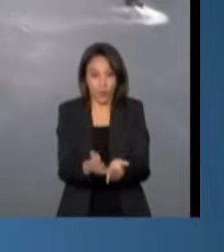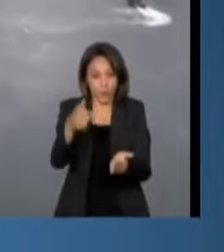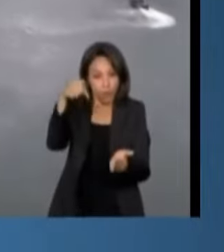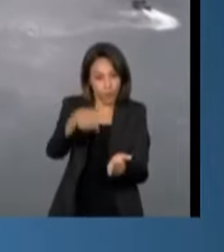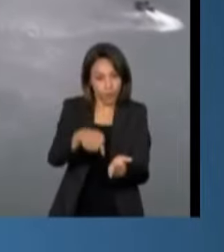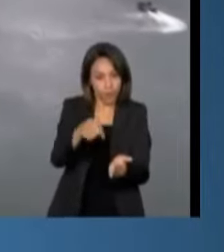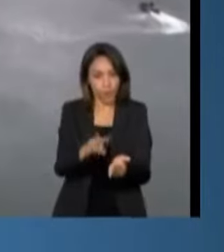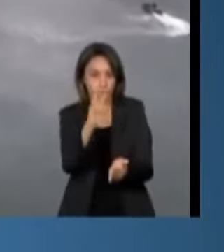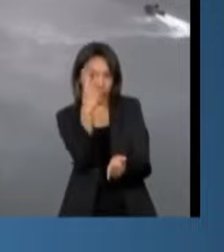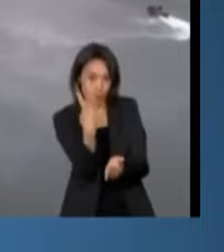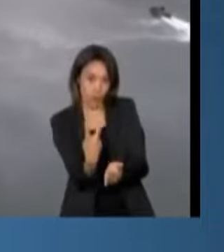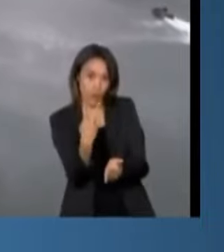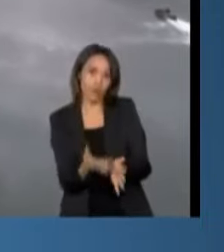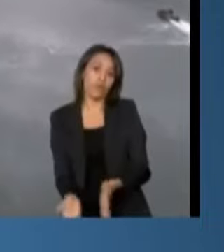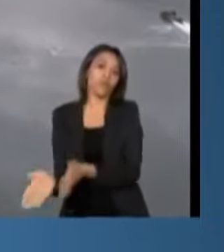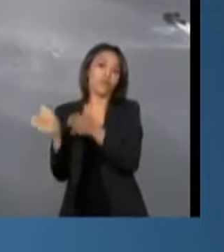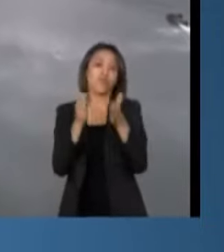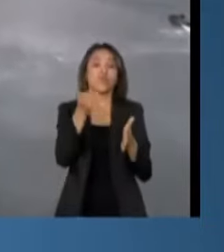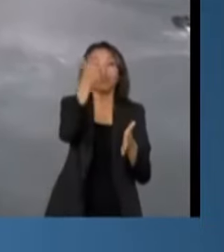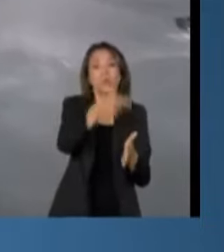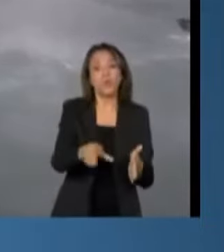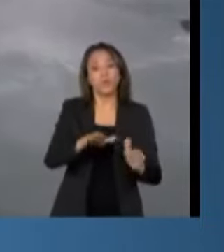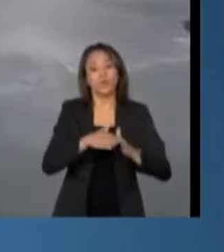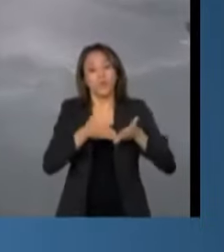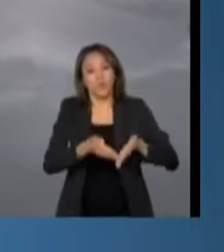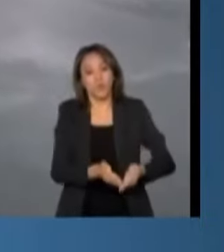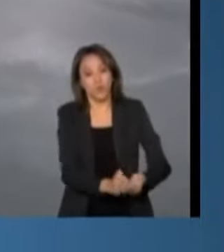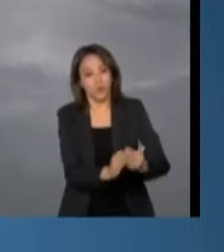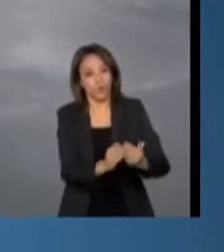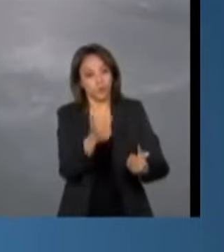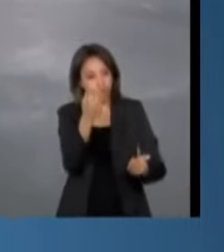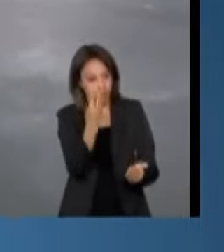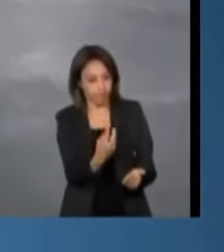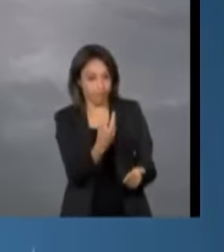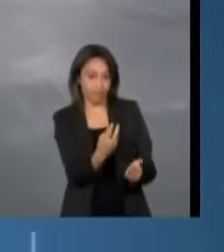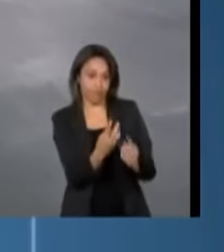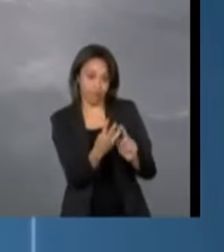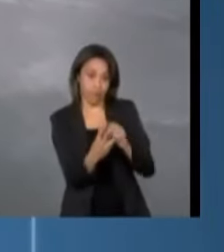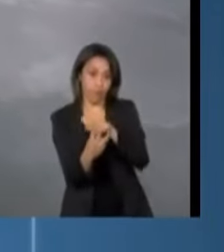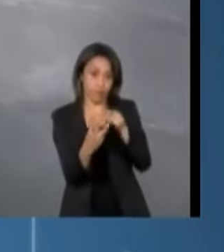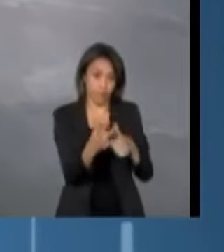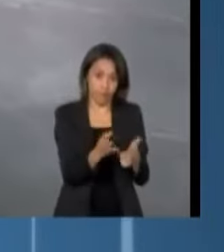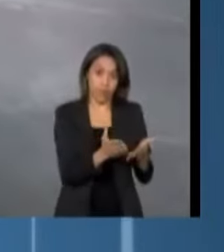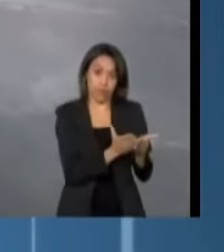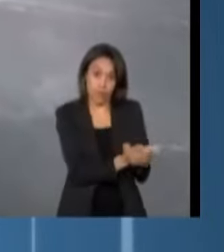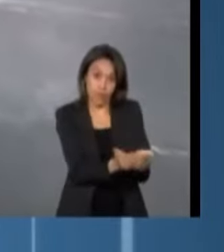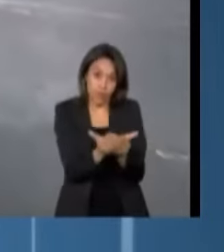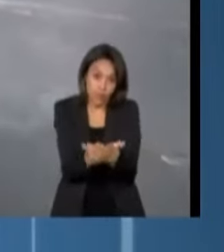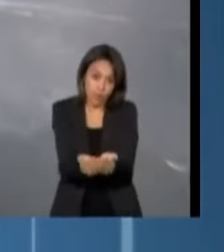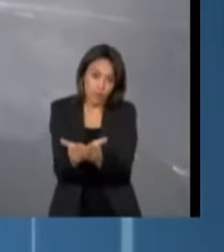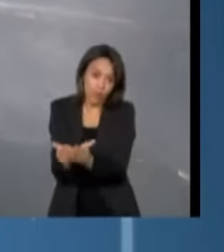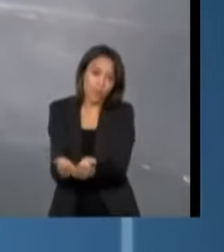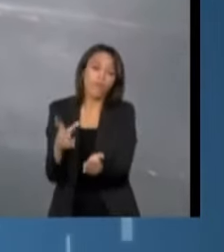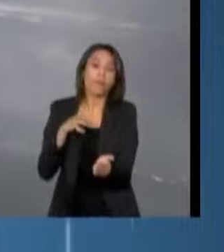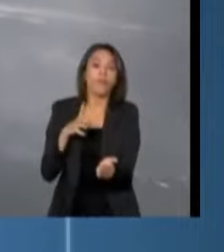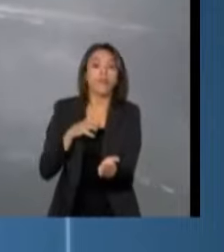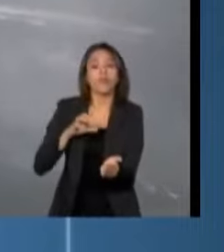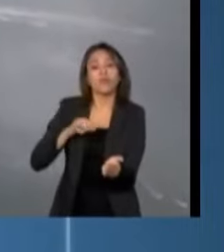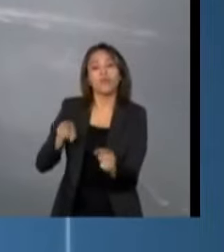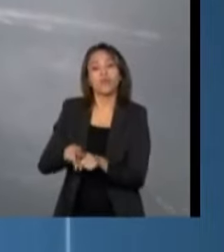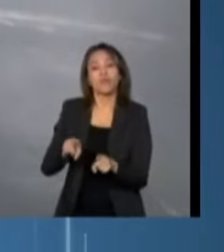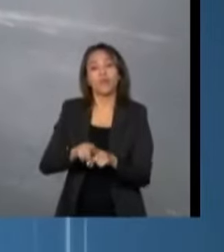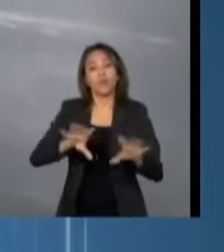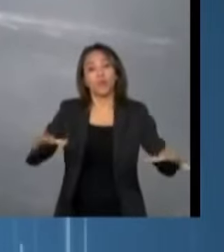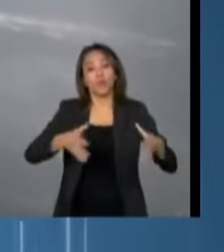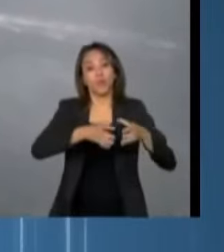história. Nós tivemos ontem o exemplo da Argentina, que condenou 10 ex-coronéis por participação